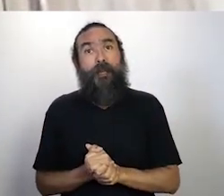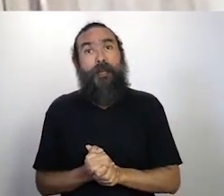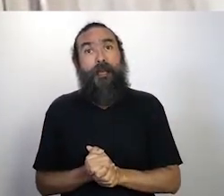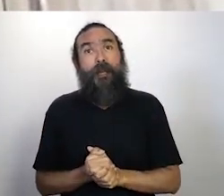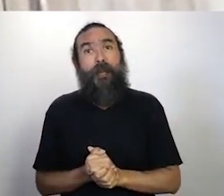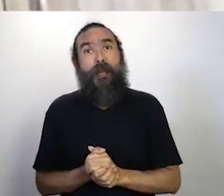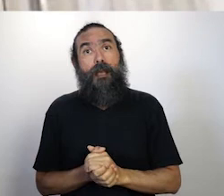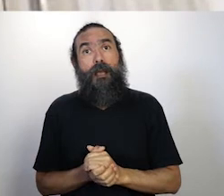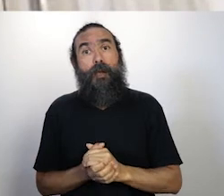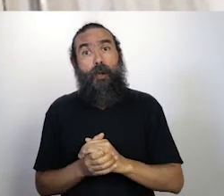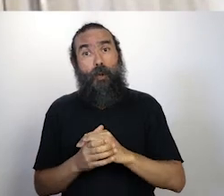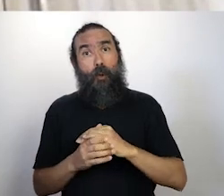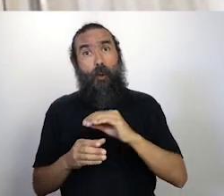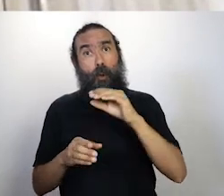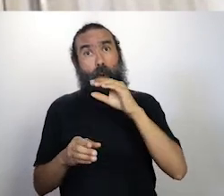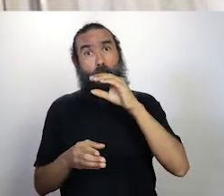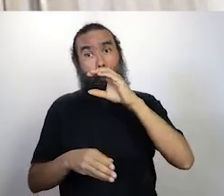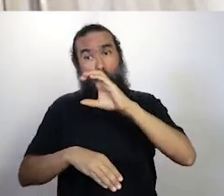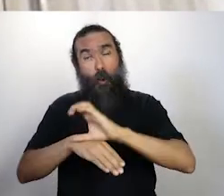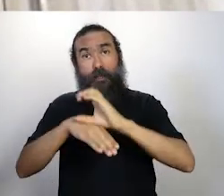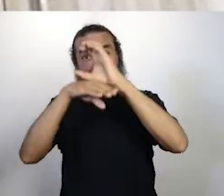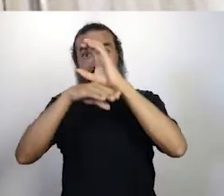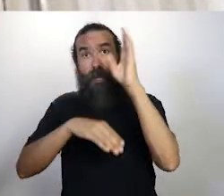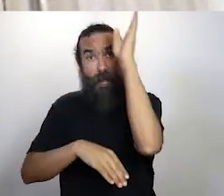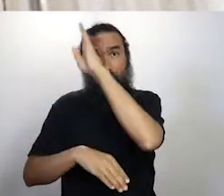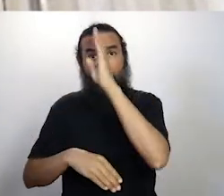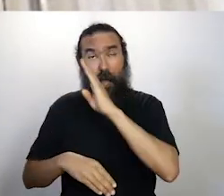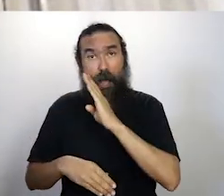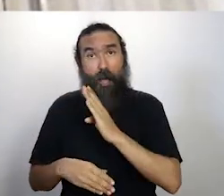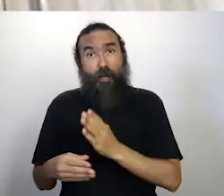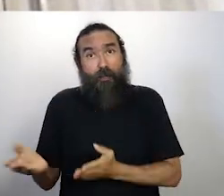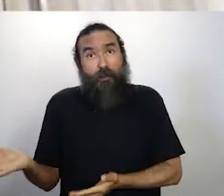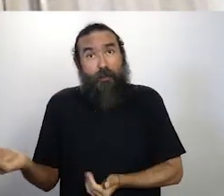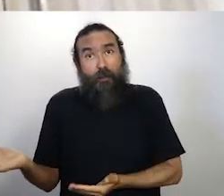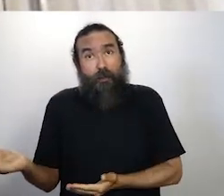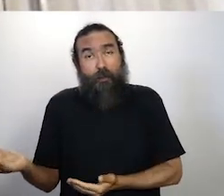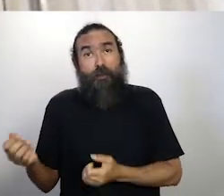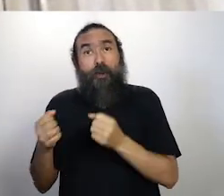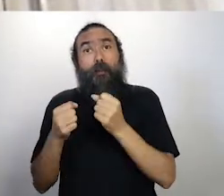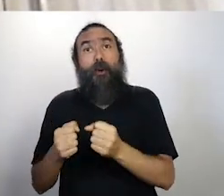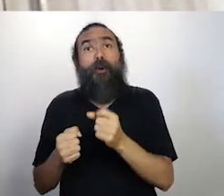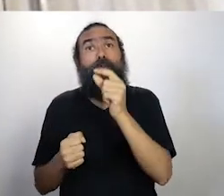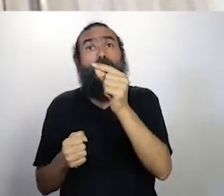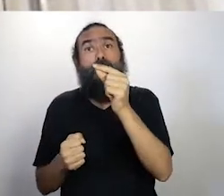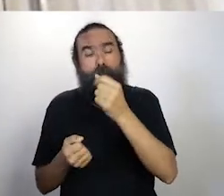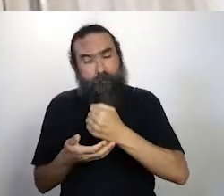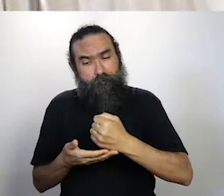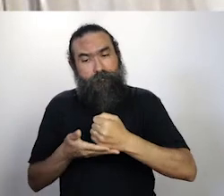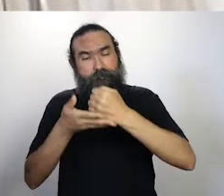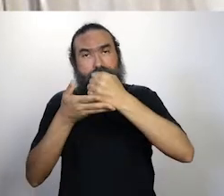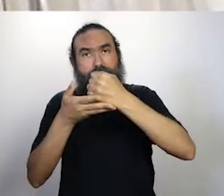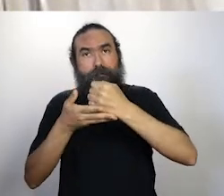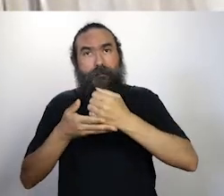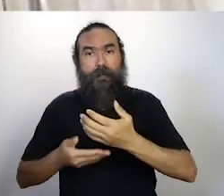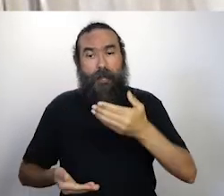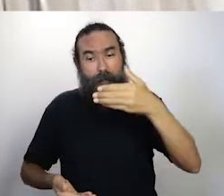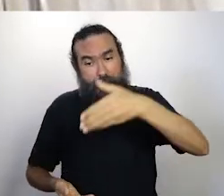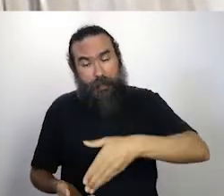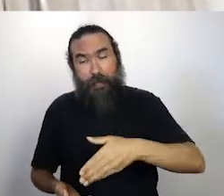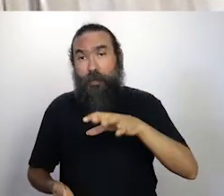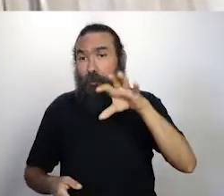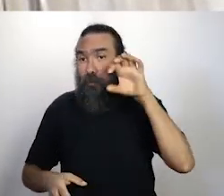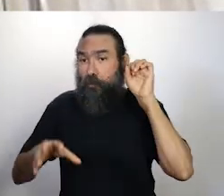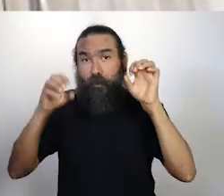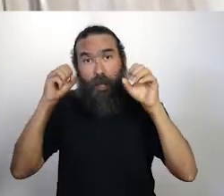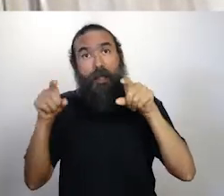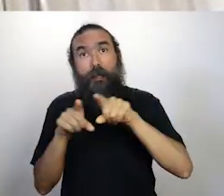Juventude daquilo que a gente pode trazer como alguma perspectiva, estar aqui para escutar, para aprender, isso sem